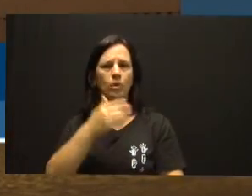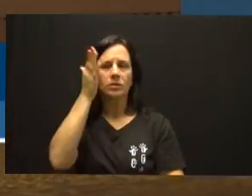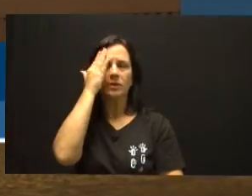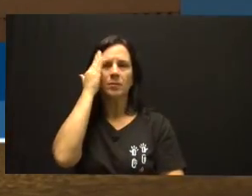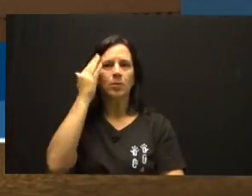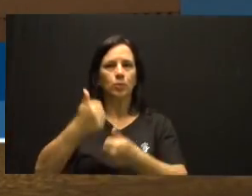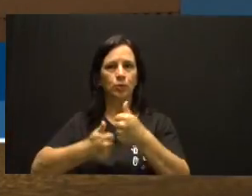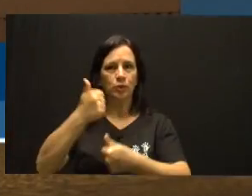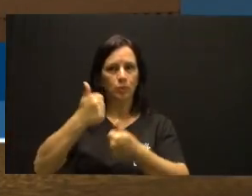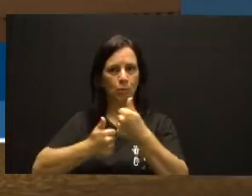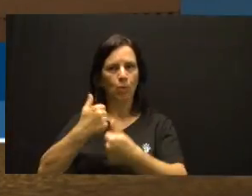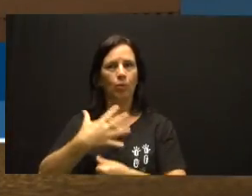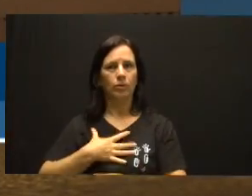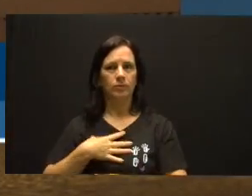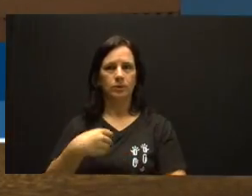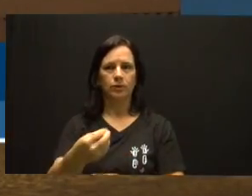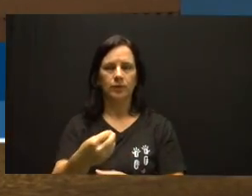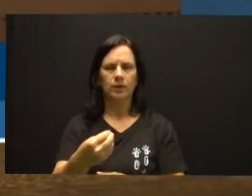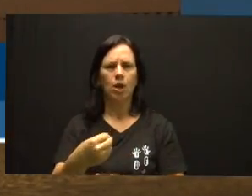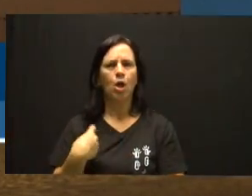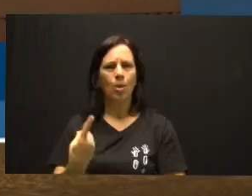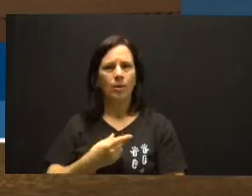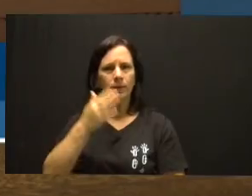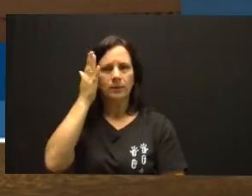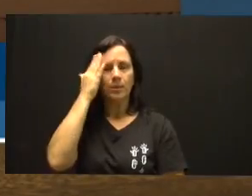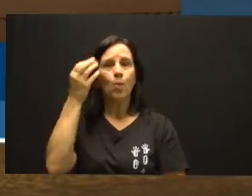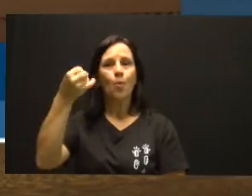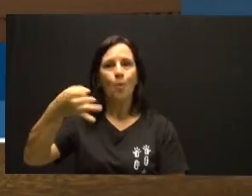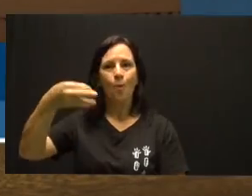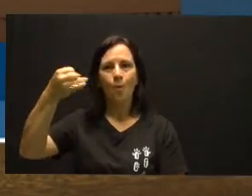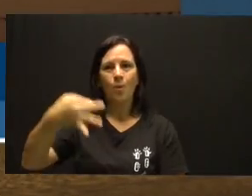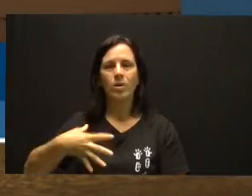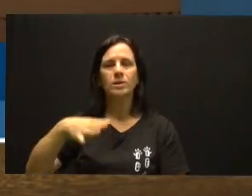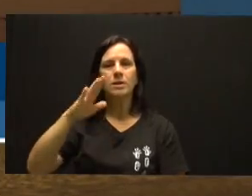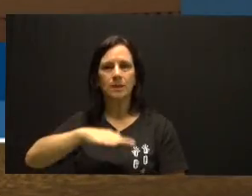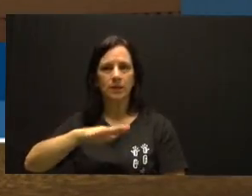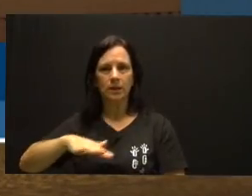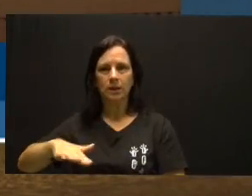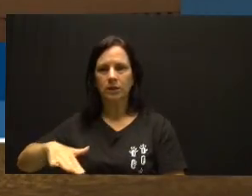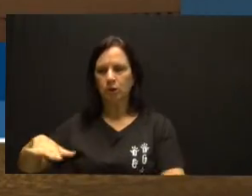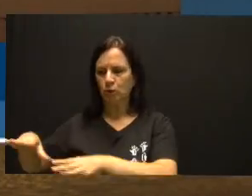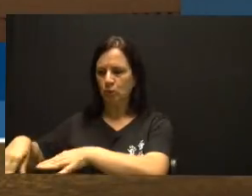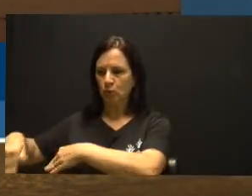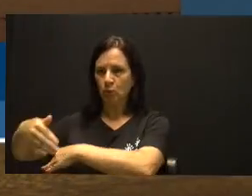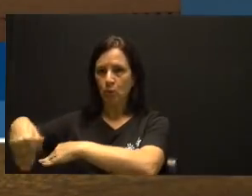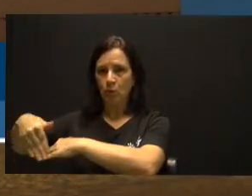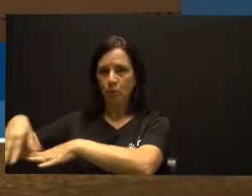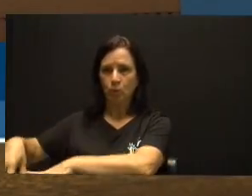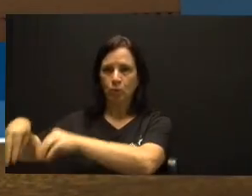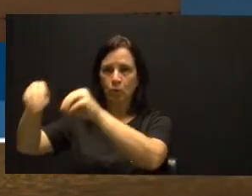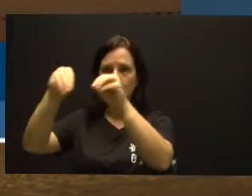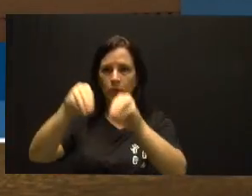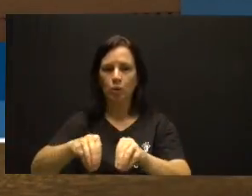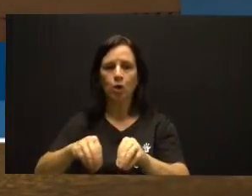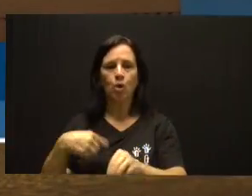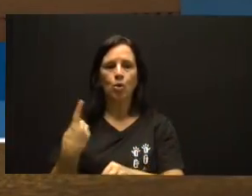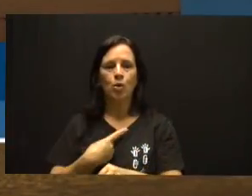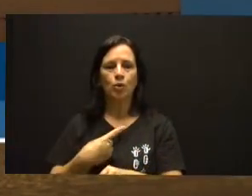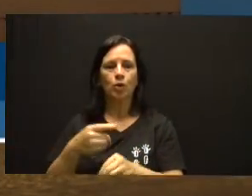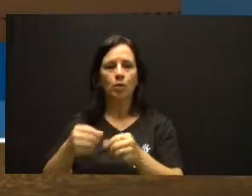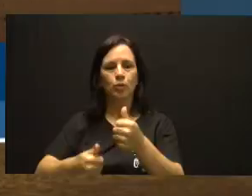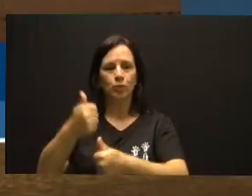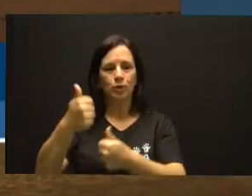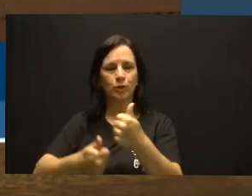importância do esporte para os nossos filhos. Nós sabemos quantas crianças nós tiramos da rua, ociosos, quando nós colocamos